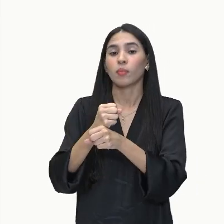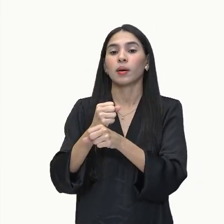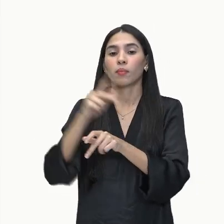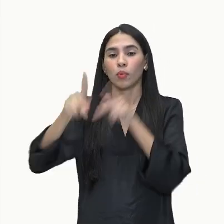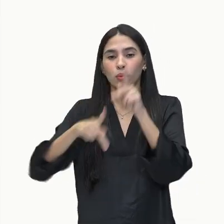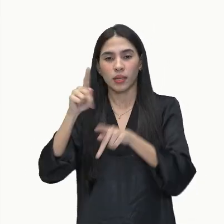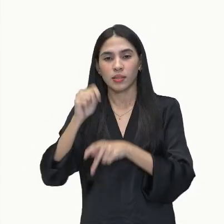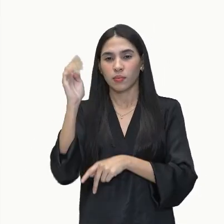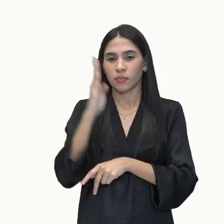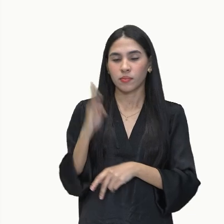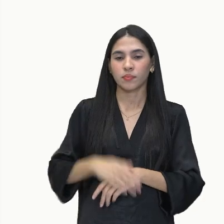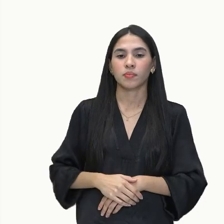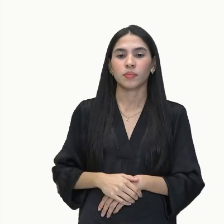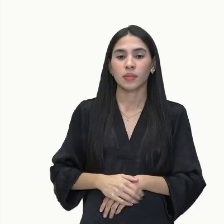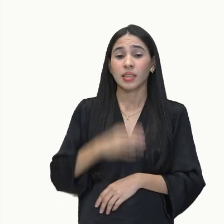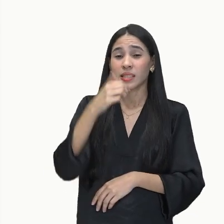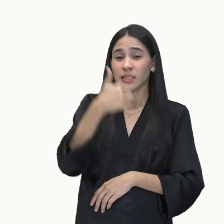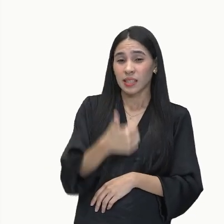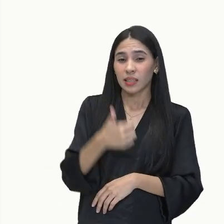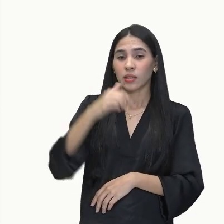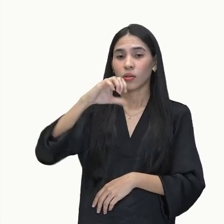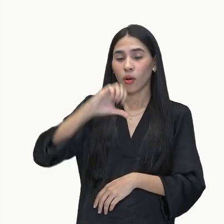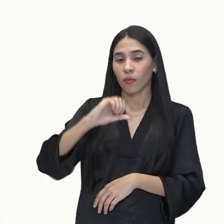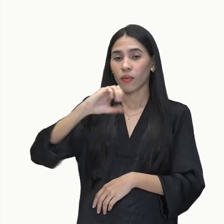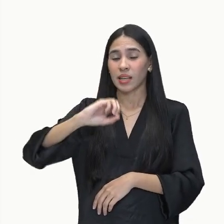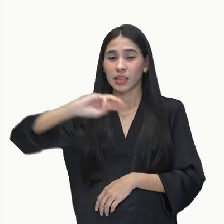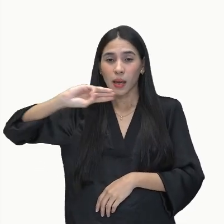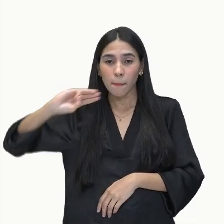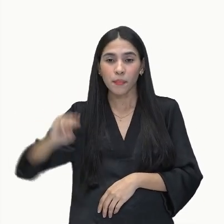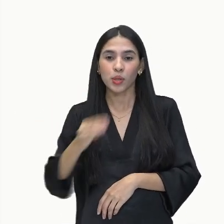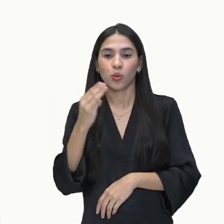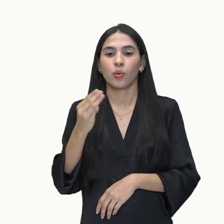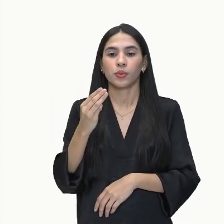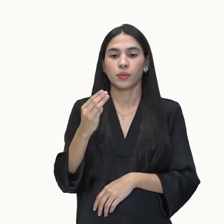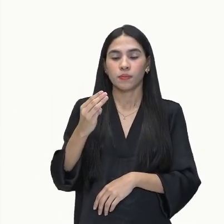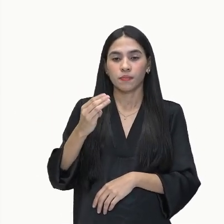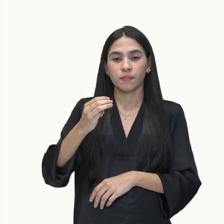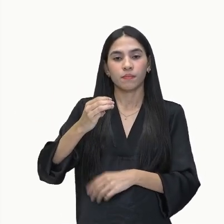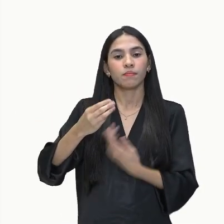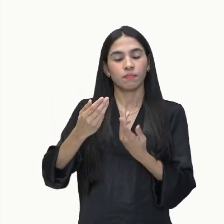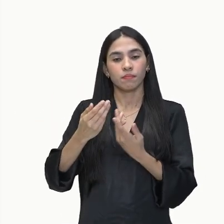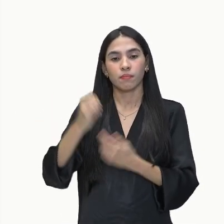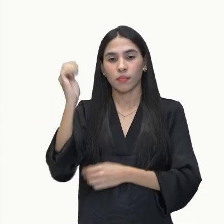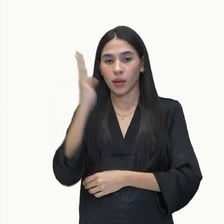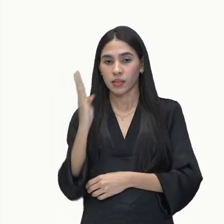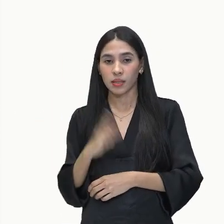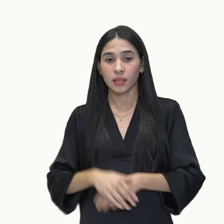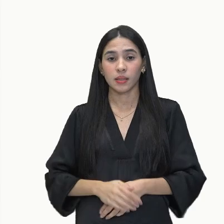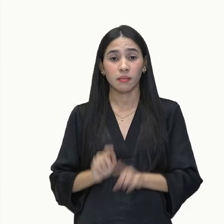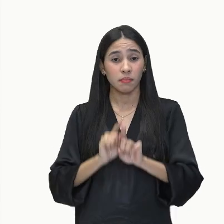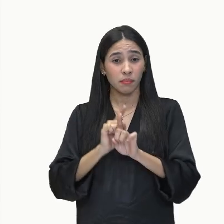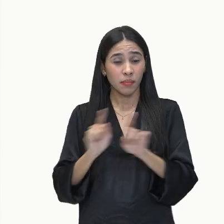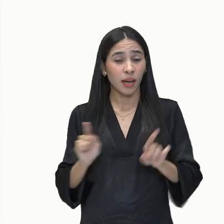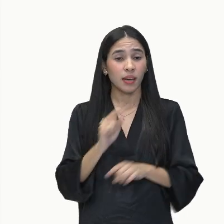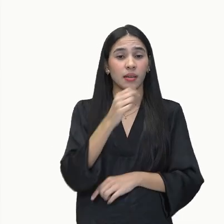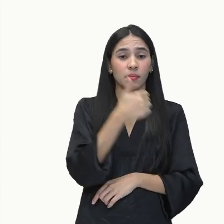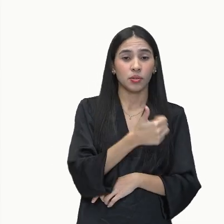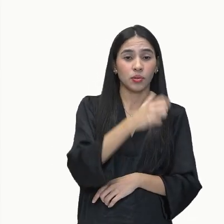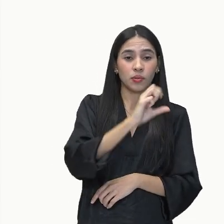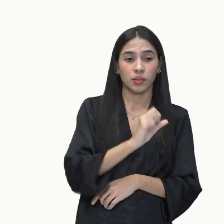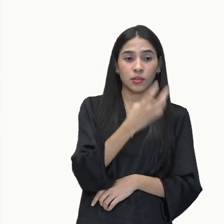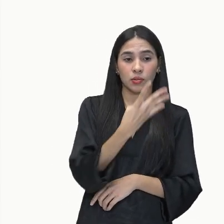de 190 milhões de brasileiros. Tá? Mas em 1940, como nós podemos